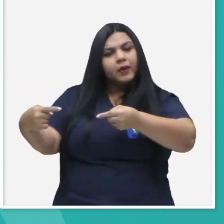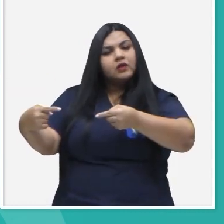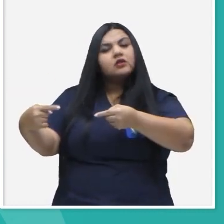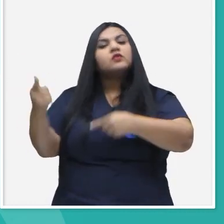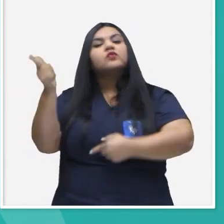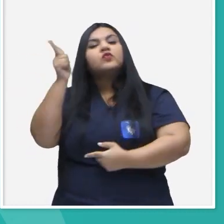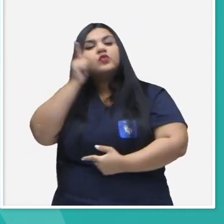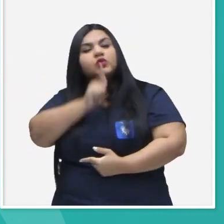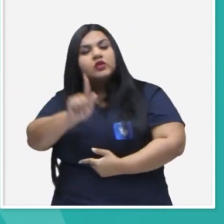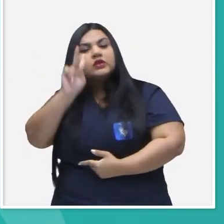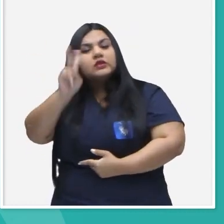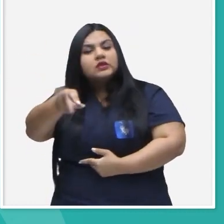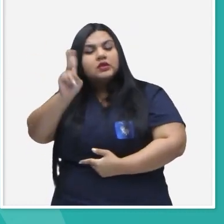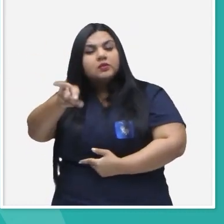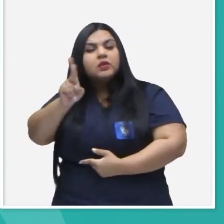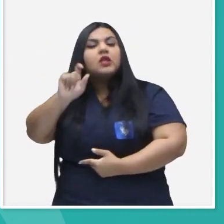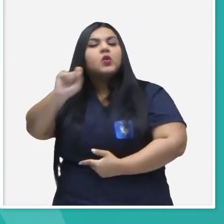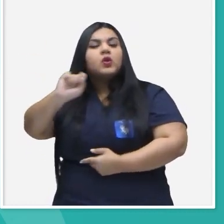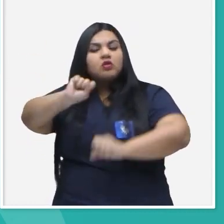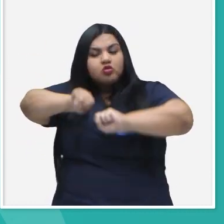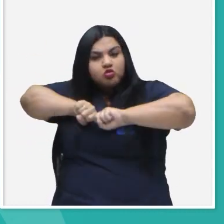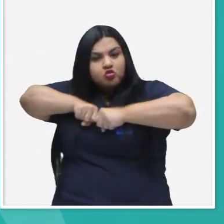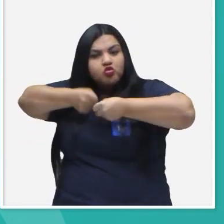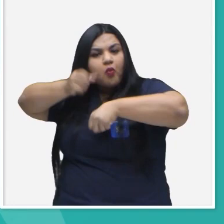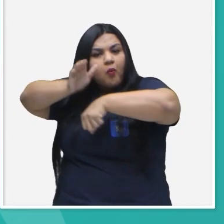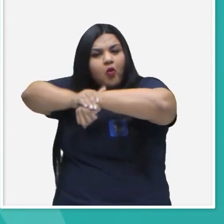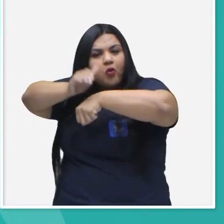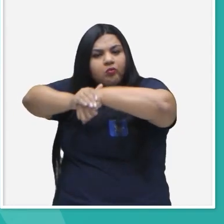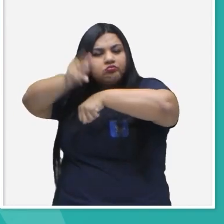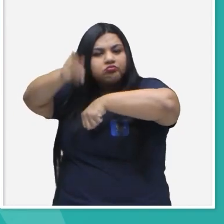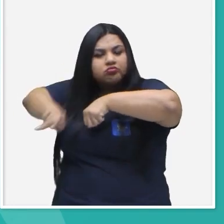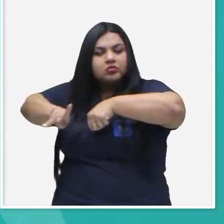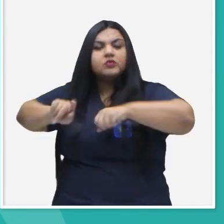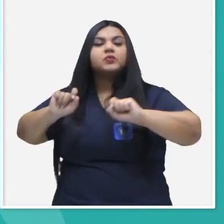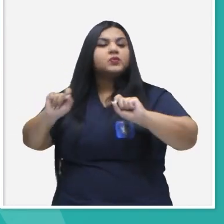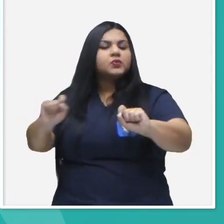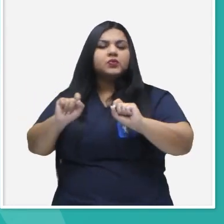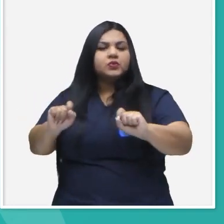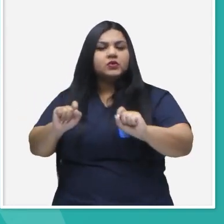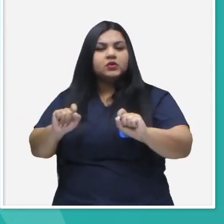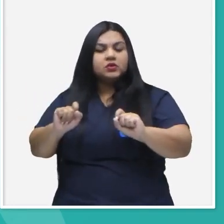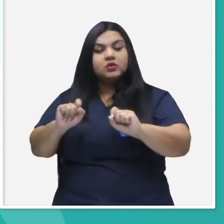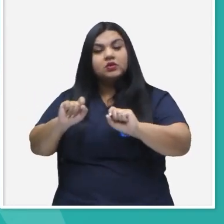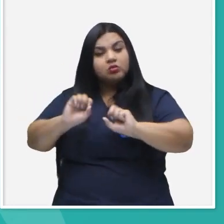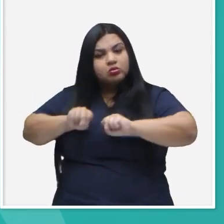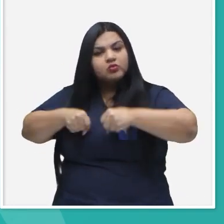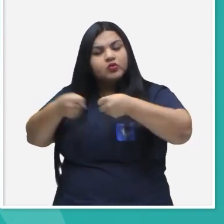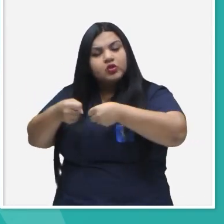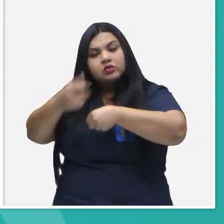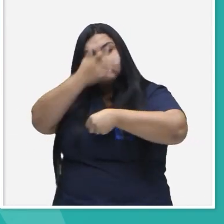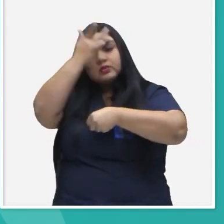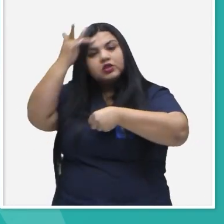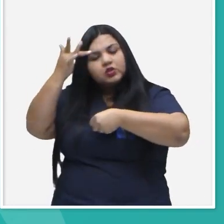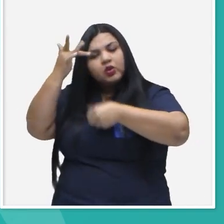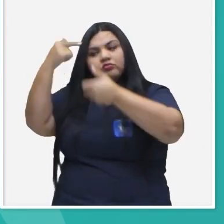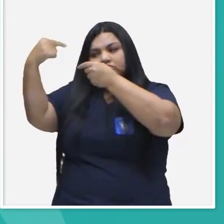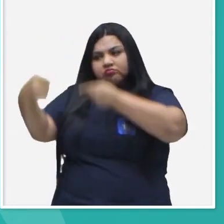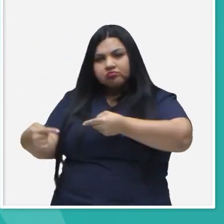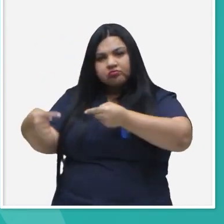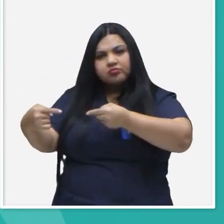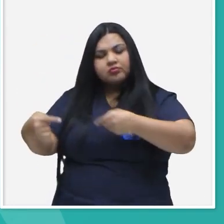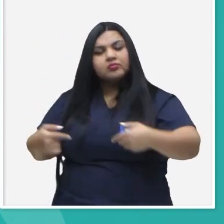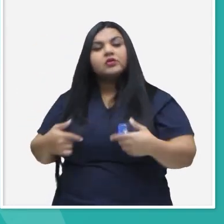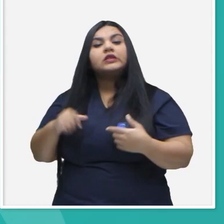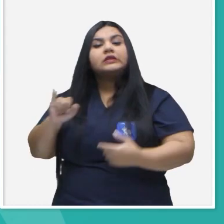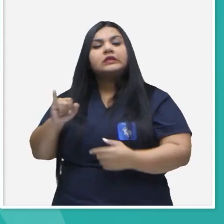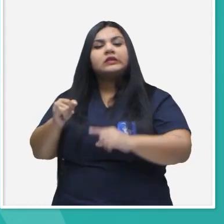vitória, ela sempre vai depender do seu próprio esforço, ou seja, do esforço desse atleta que está competindo.